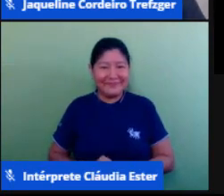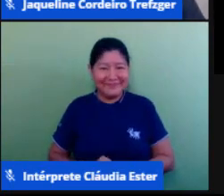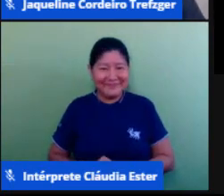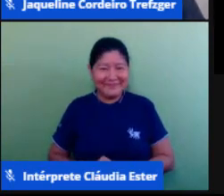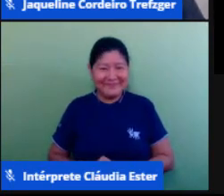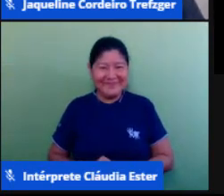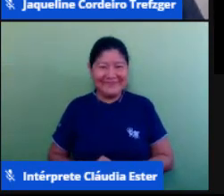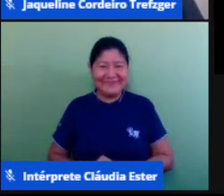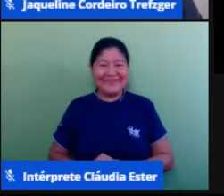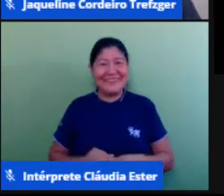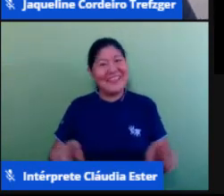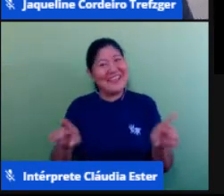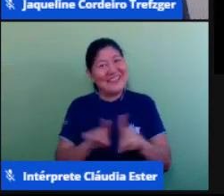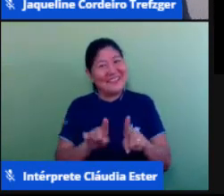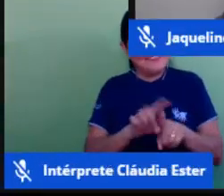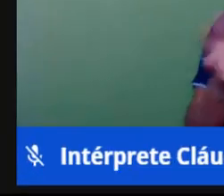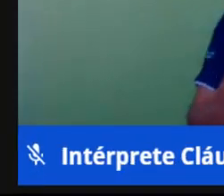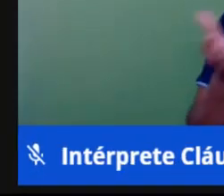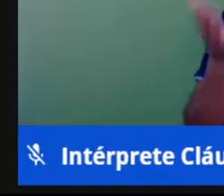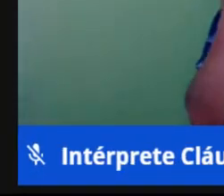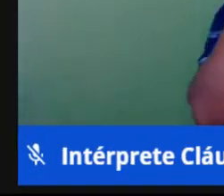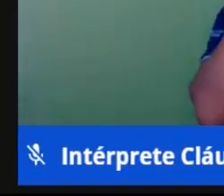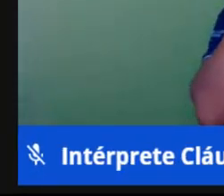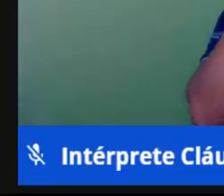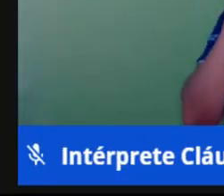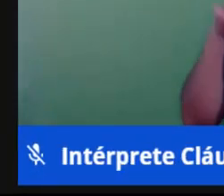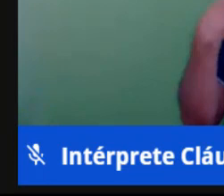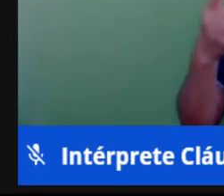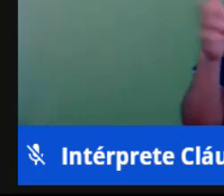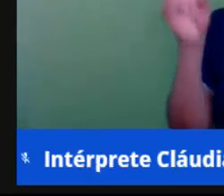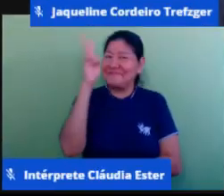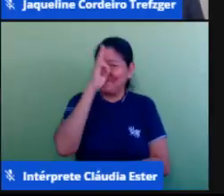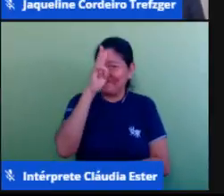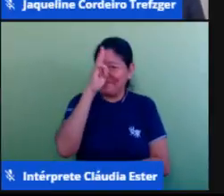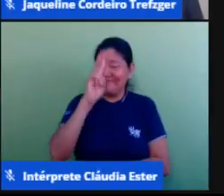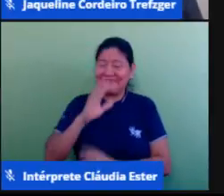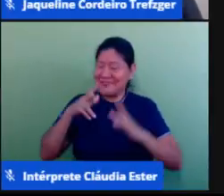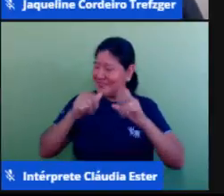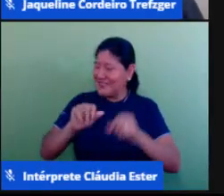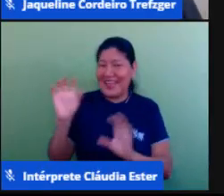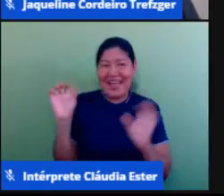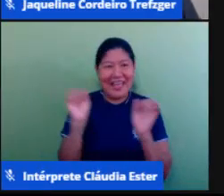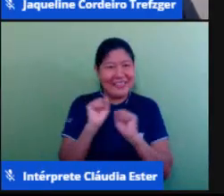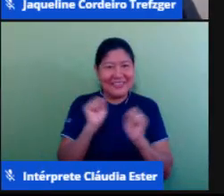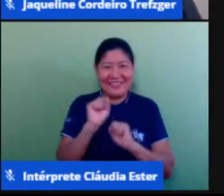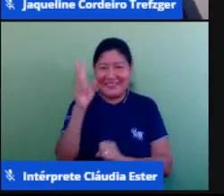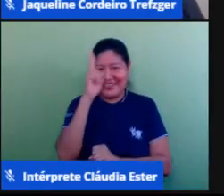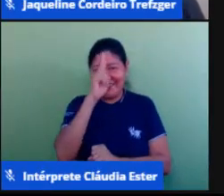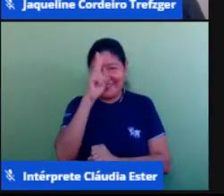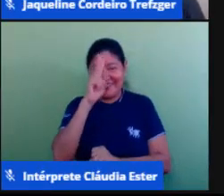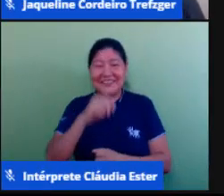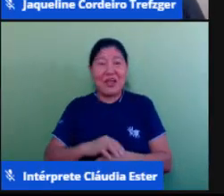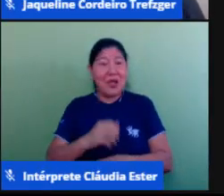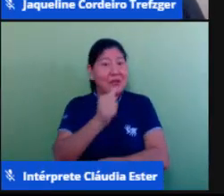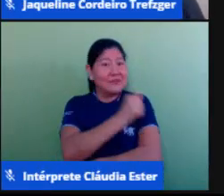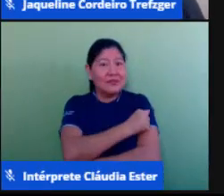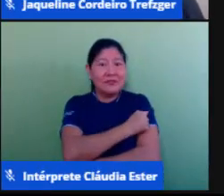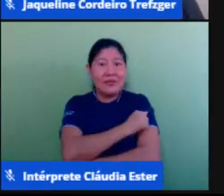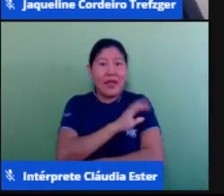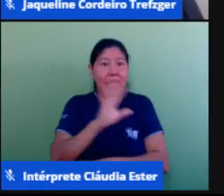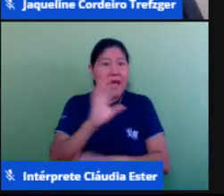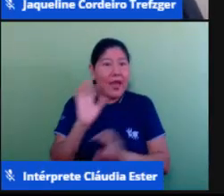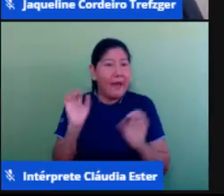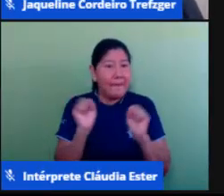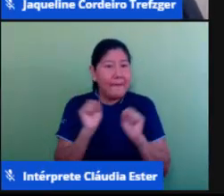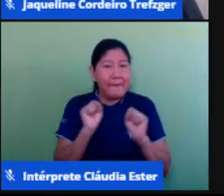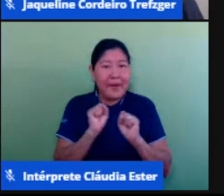Ah, eu já quero saber a próxima historinha, hein, Simone? Eles adoraram também, viu? Eles gostaram muito, até porque foi